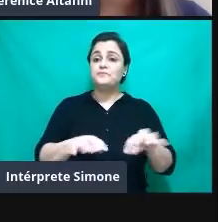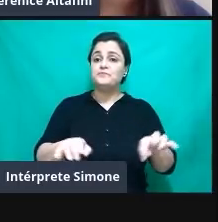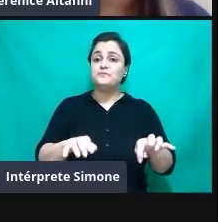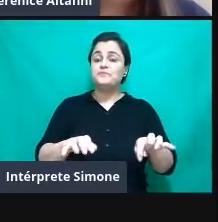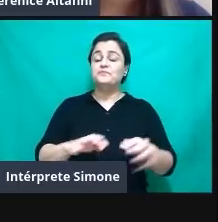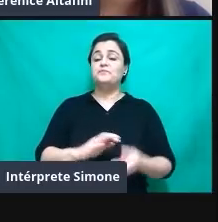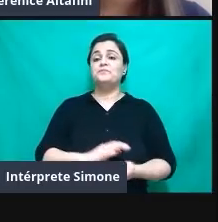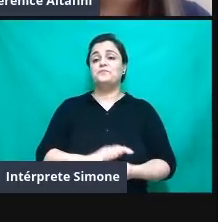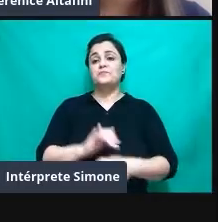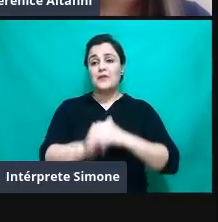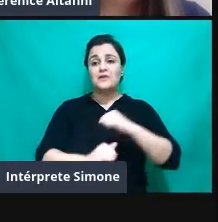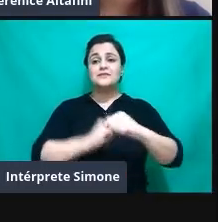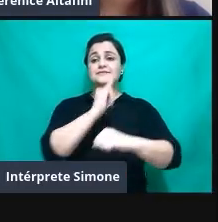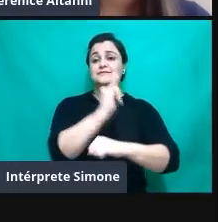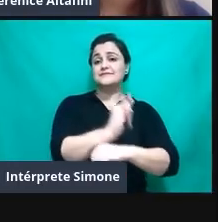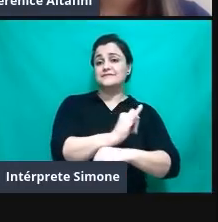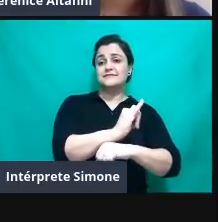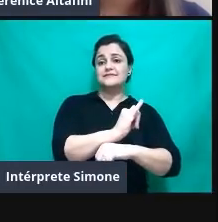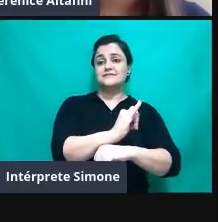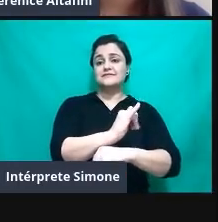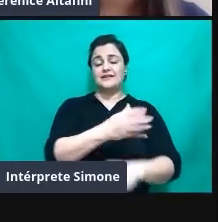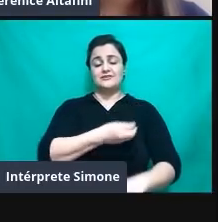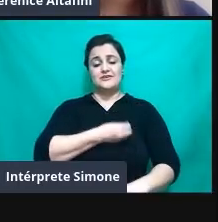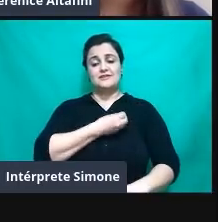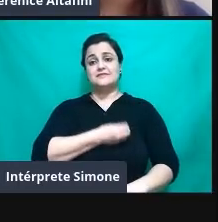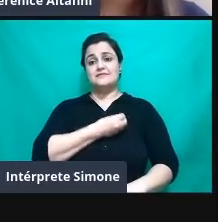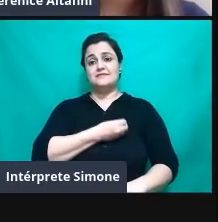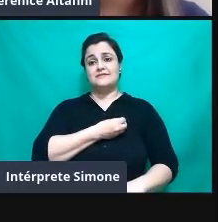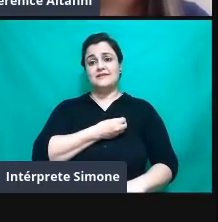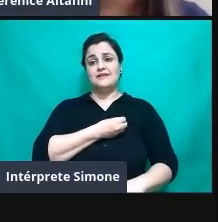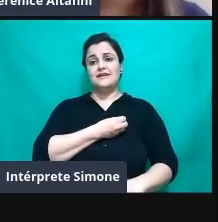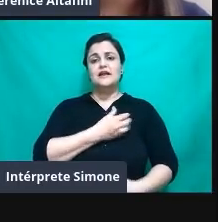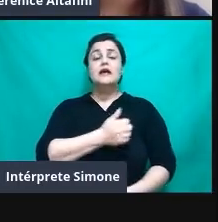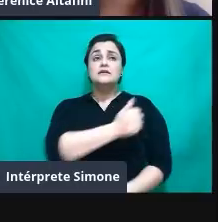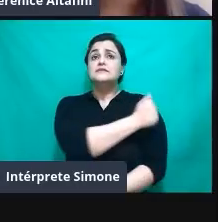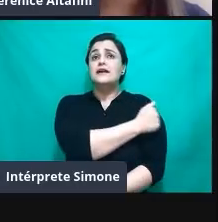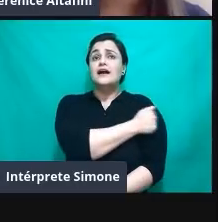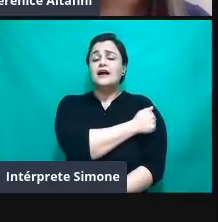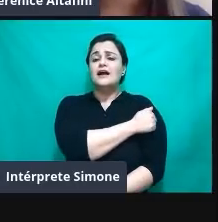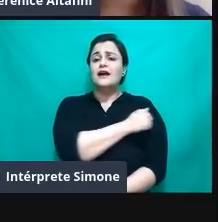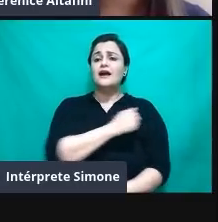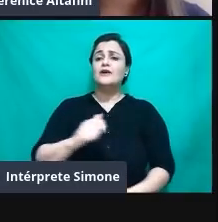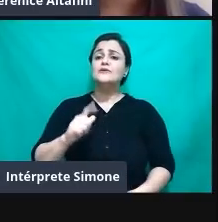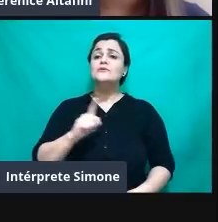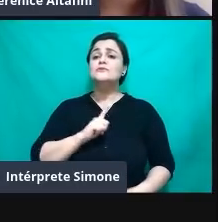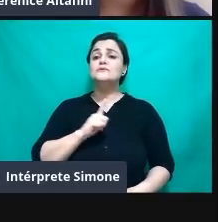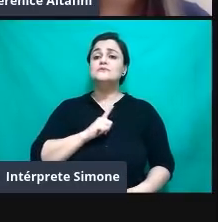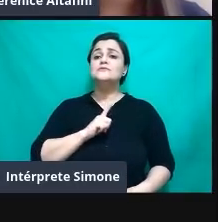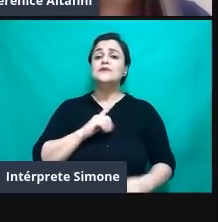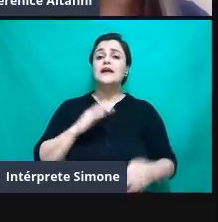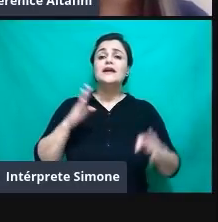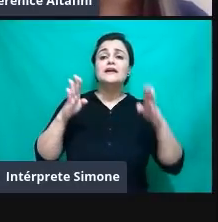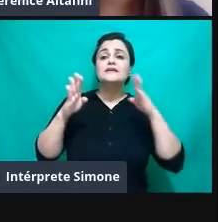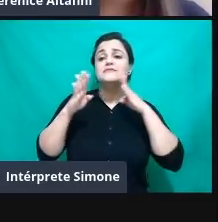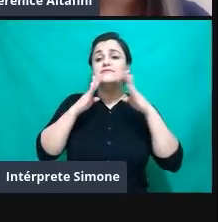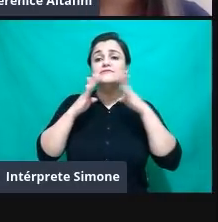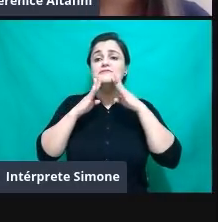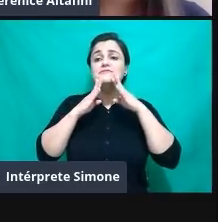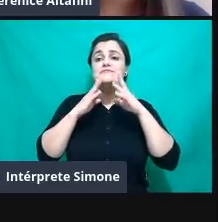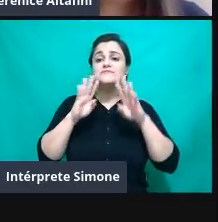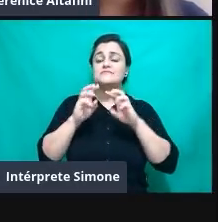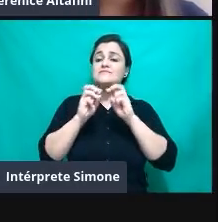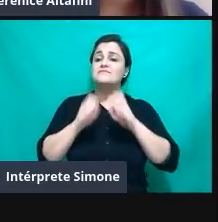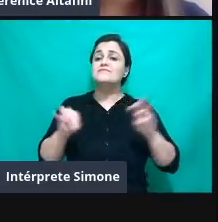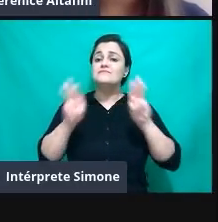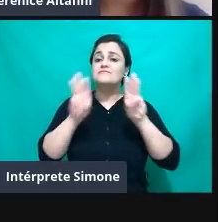mesmo do quarto ano, que já tem o seu canal, né? Então, e que produz, ali o que ele está produzindo? Linguagem, né? E